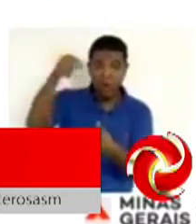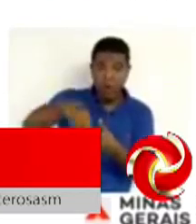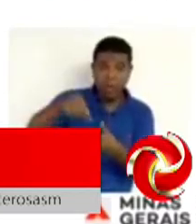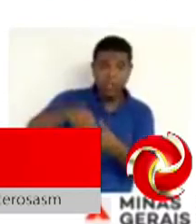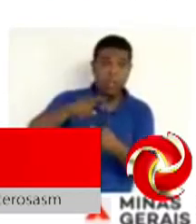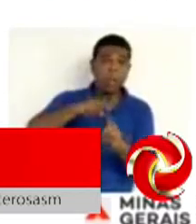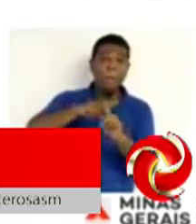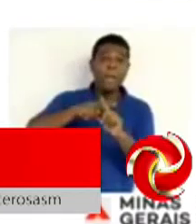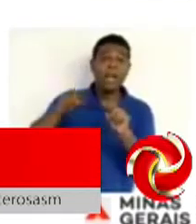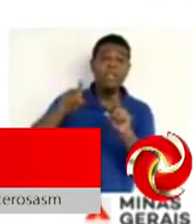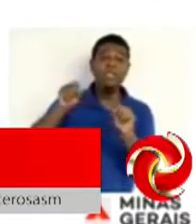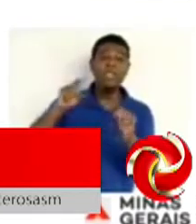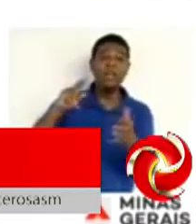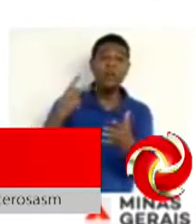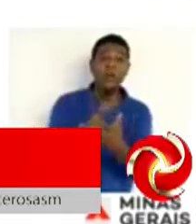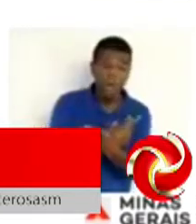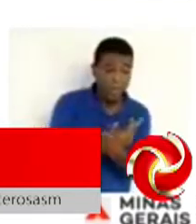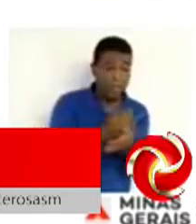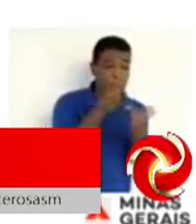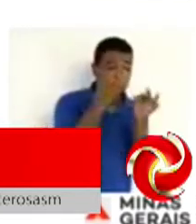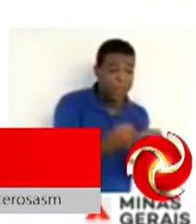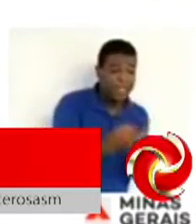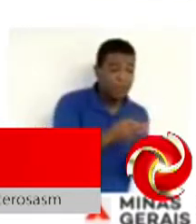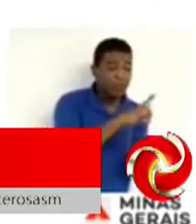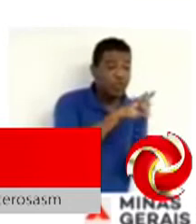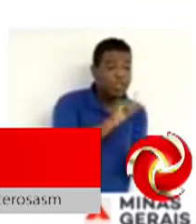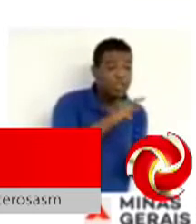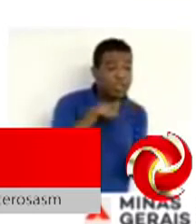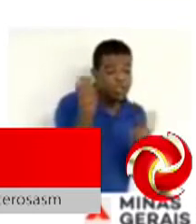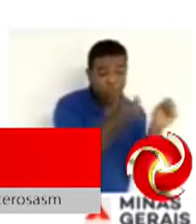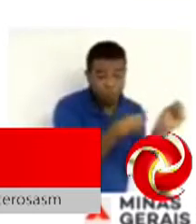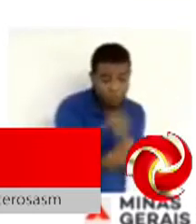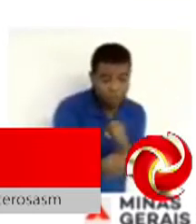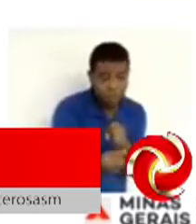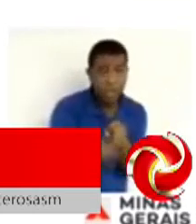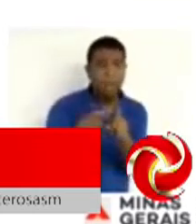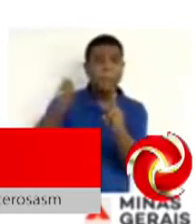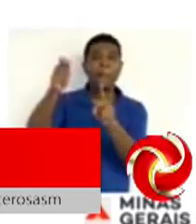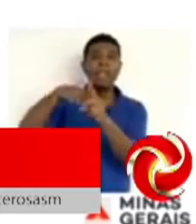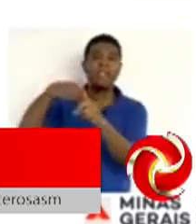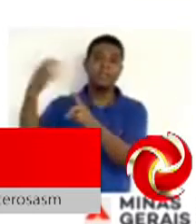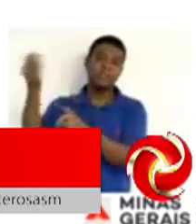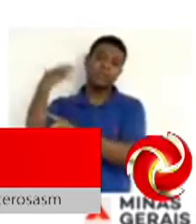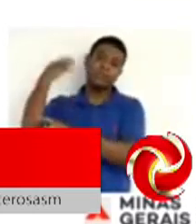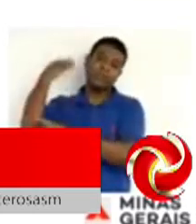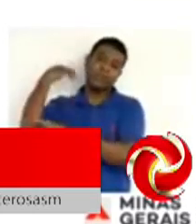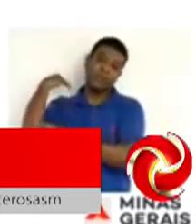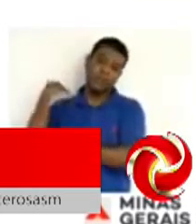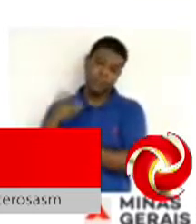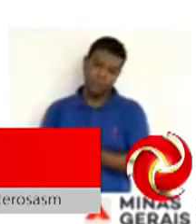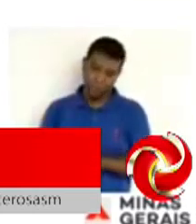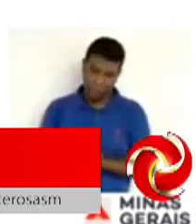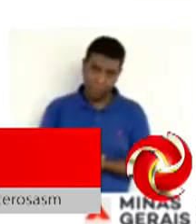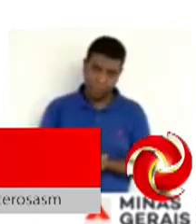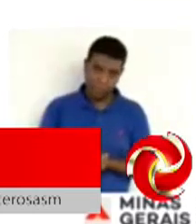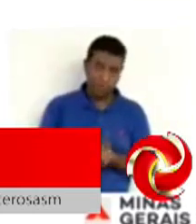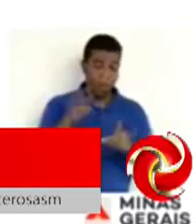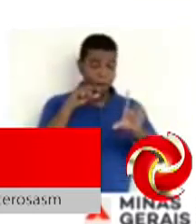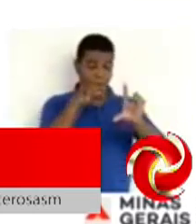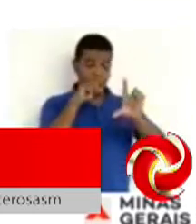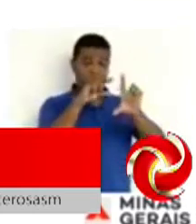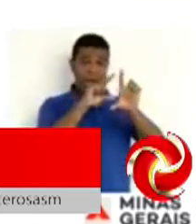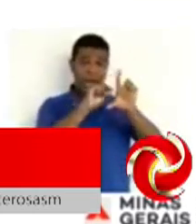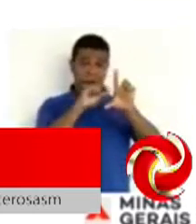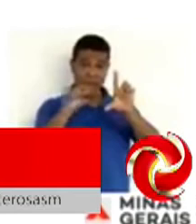atrás quando nós avaliamos o gráfico em relação as confirmações que nesse